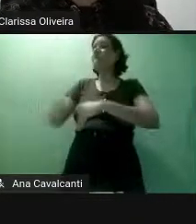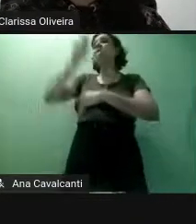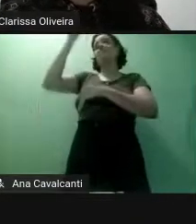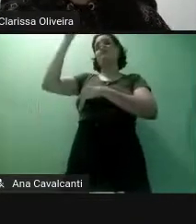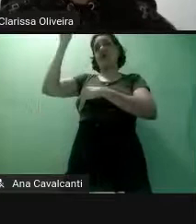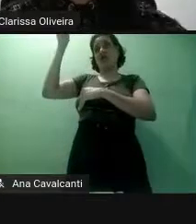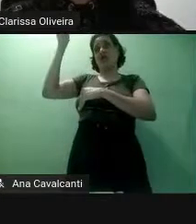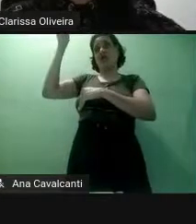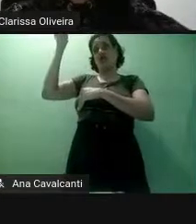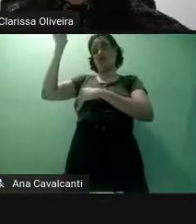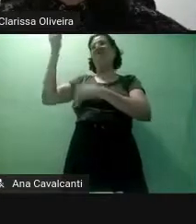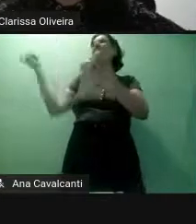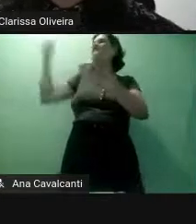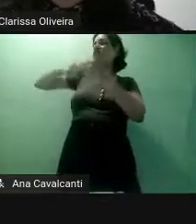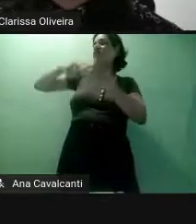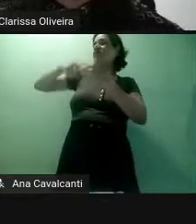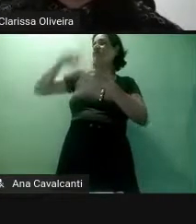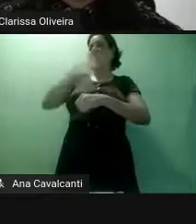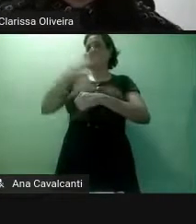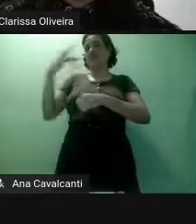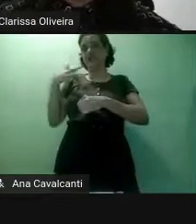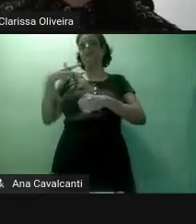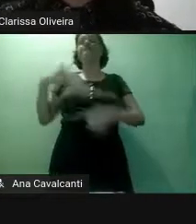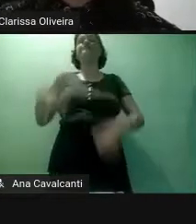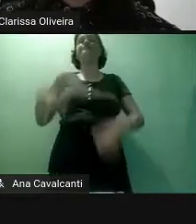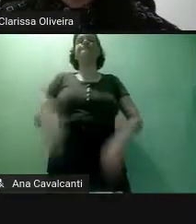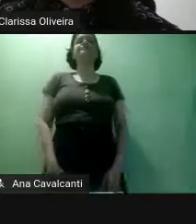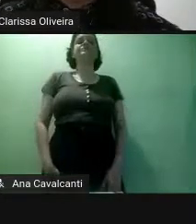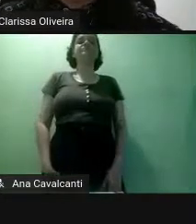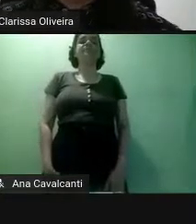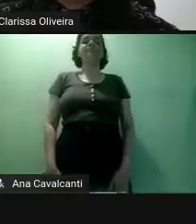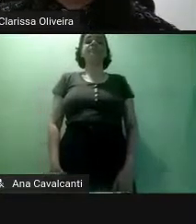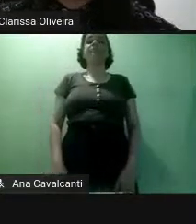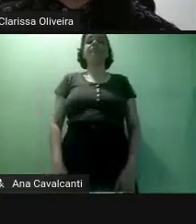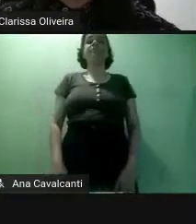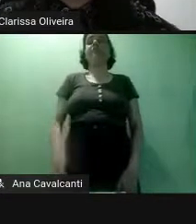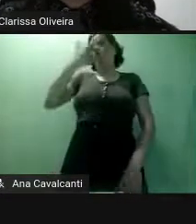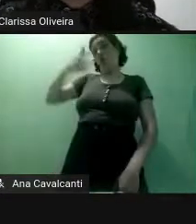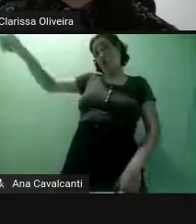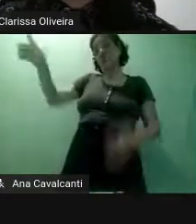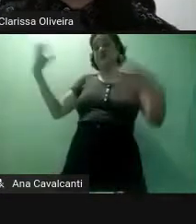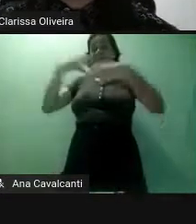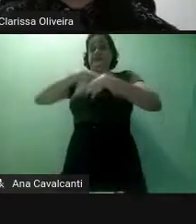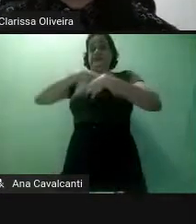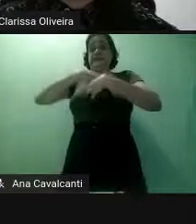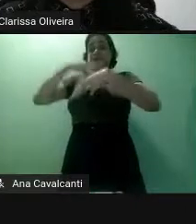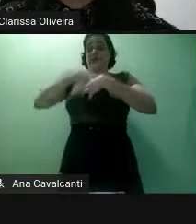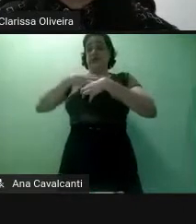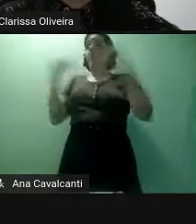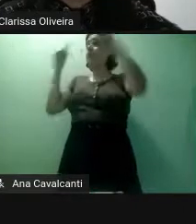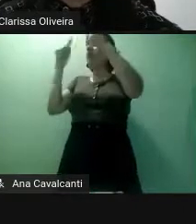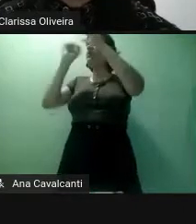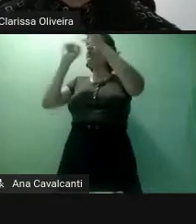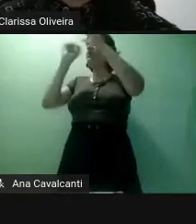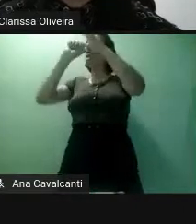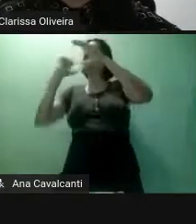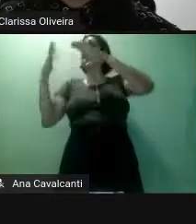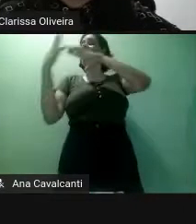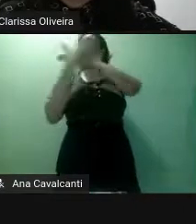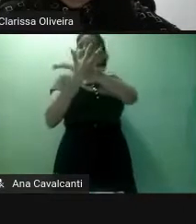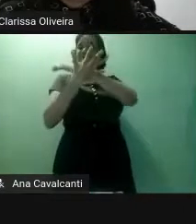antes. Então, mais um sintoma da Covid-19 é